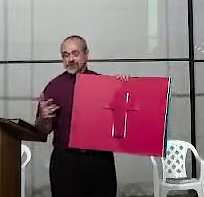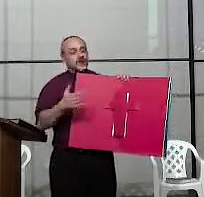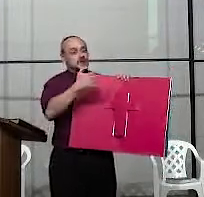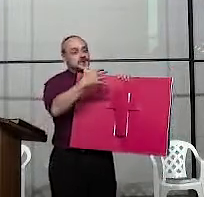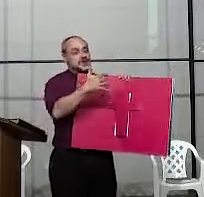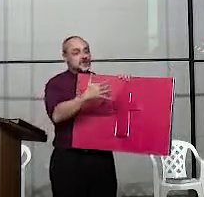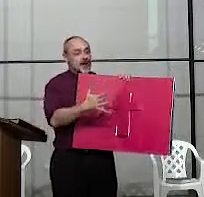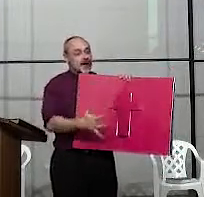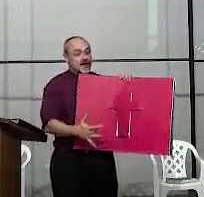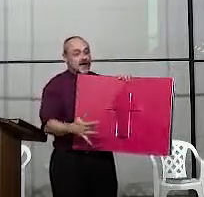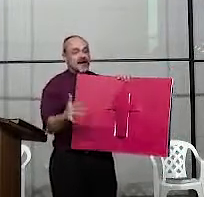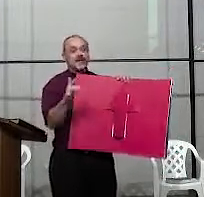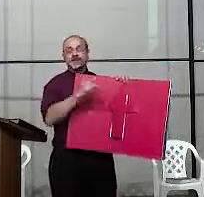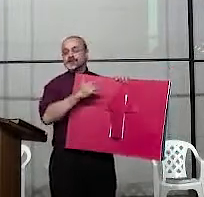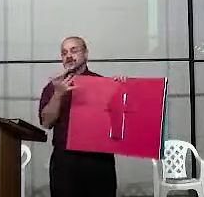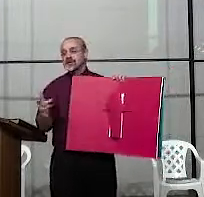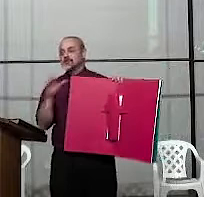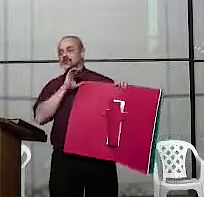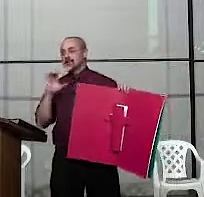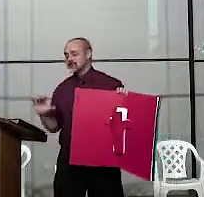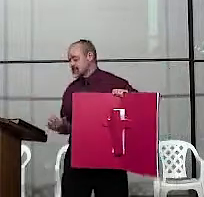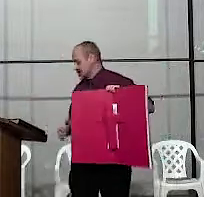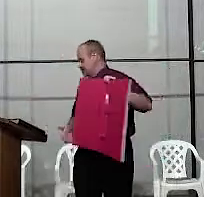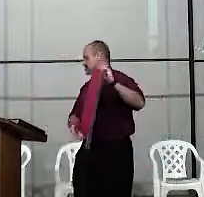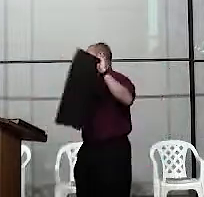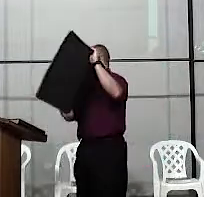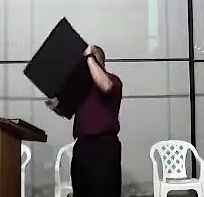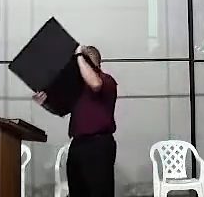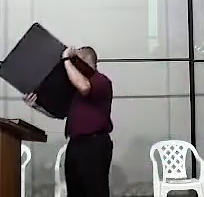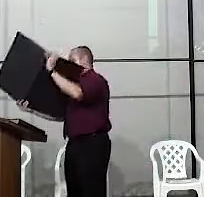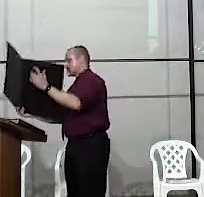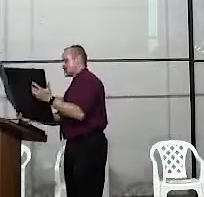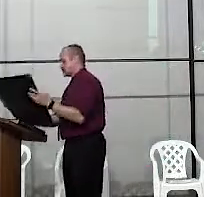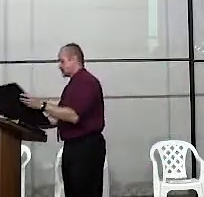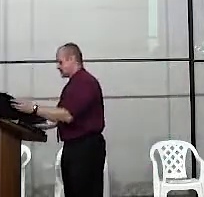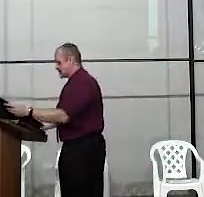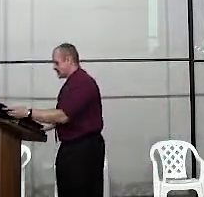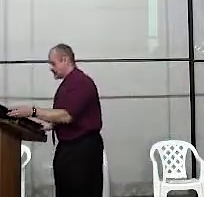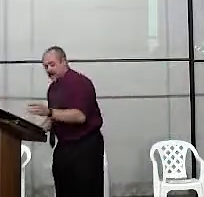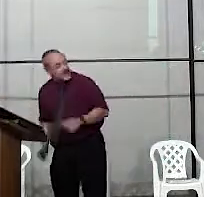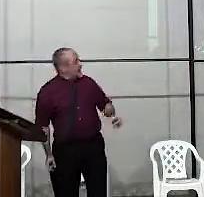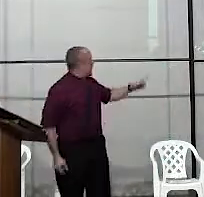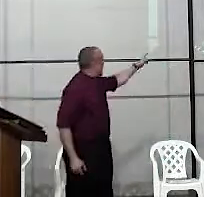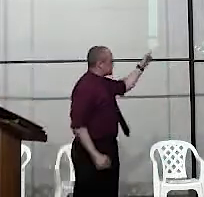Jesus. O sangue de Jesus Cristo.